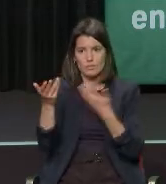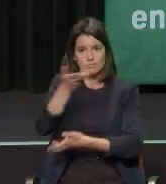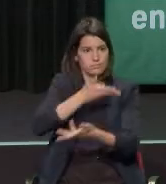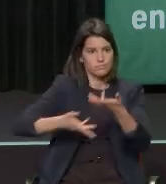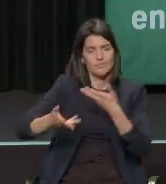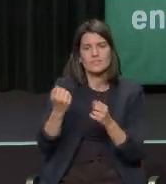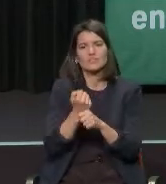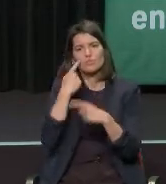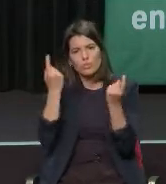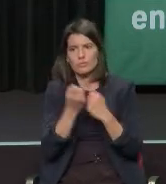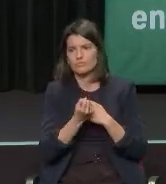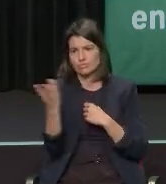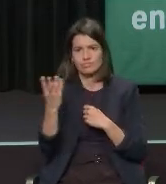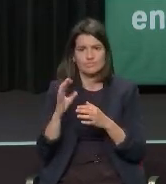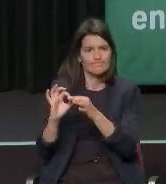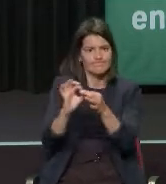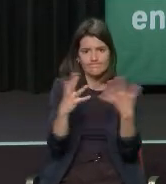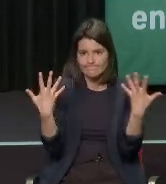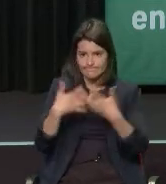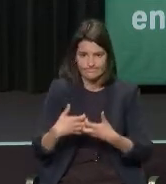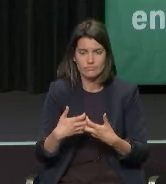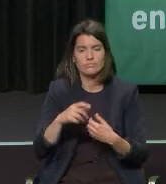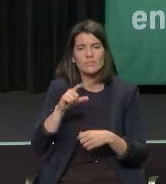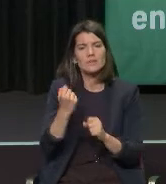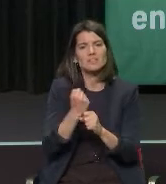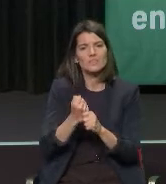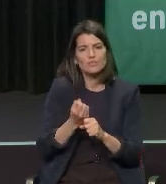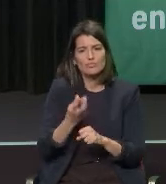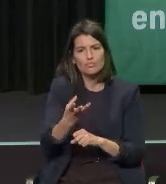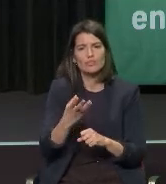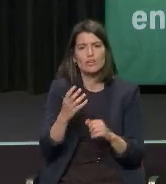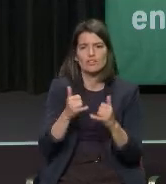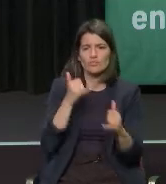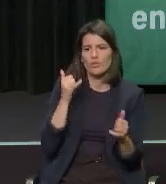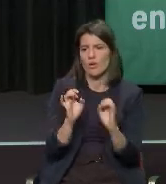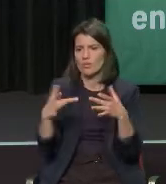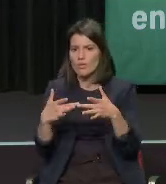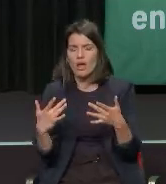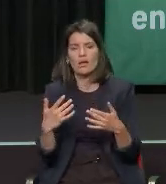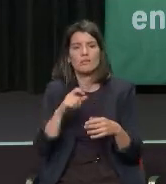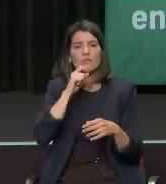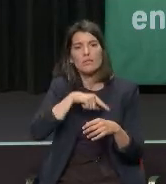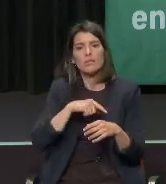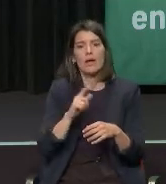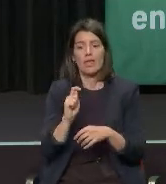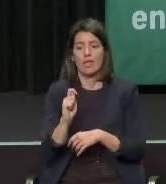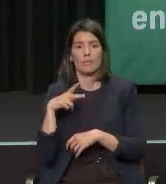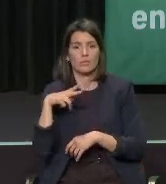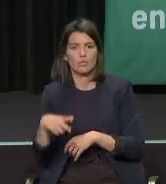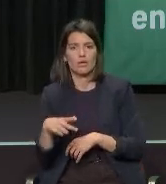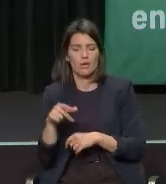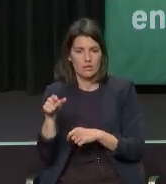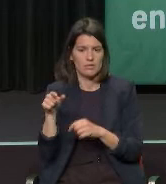vários serviços públicos. Ter também uma série de serviços digitais online que vão estando ligados através da infraestrutura do E-Portugal e,